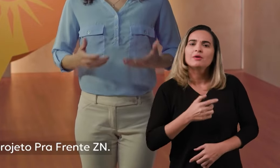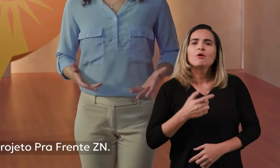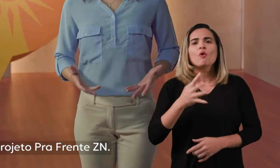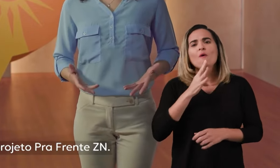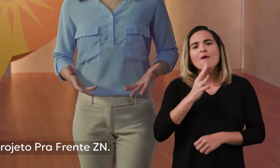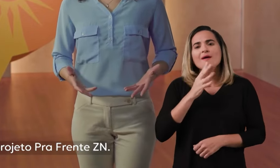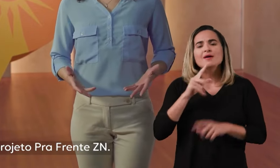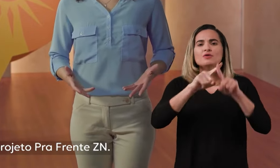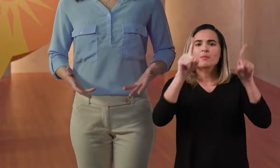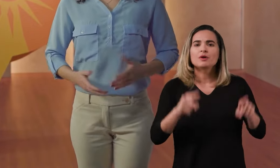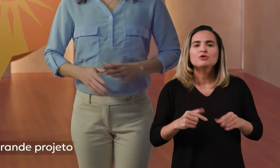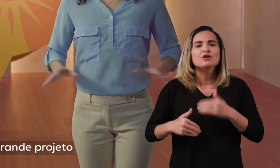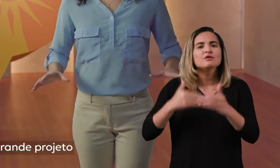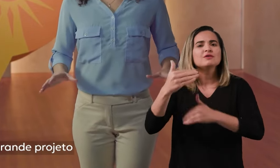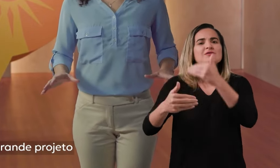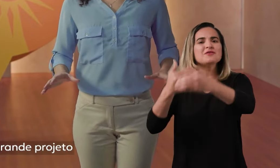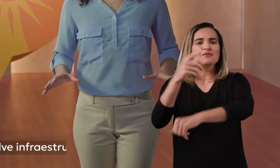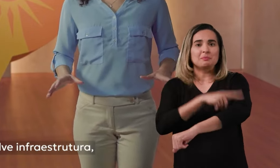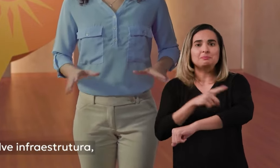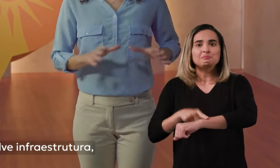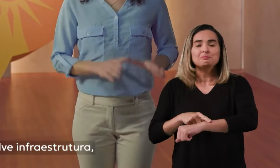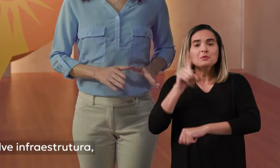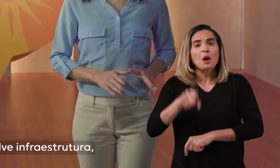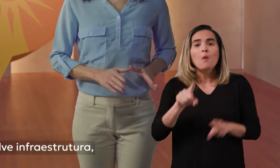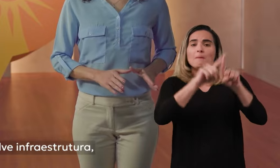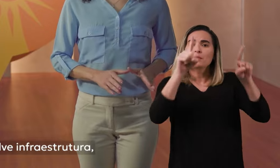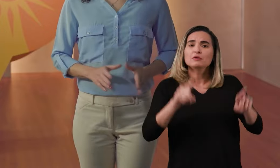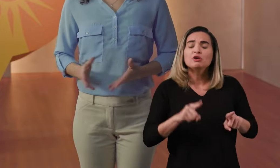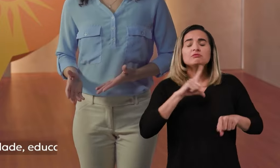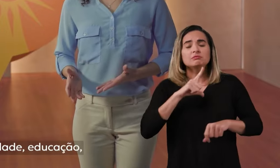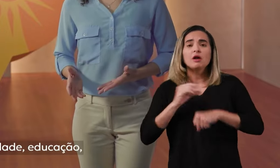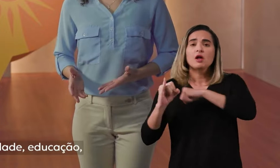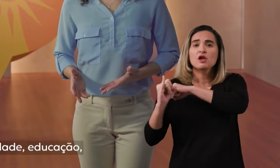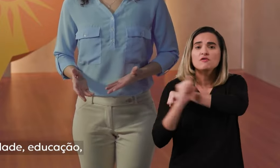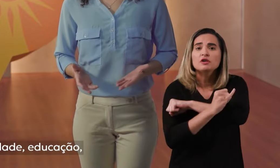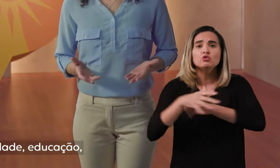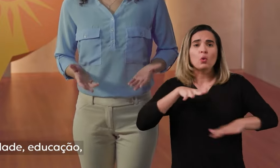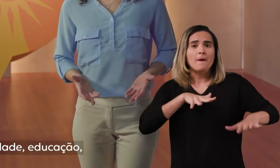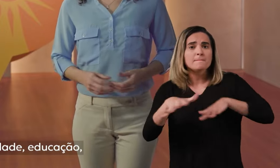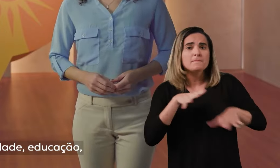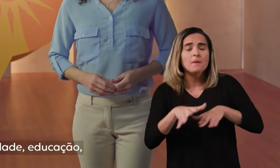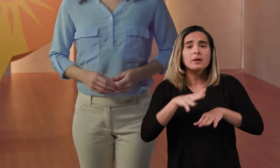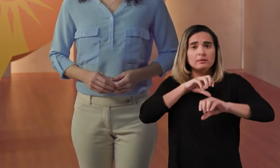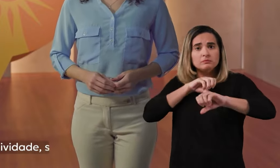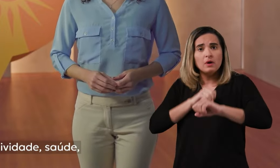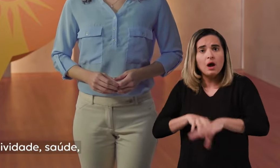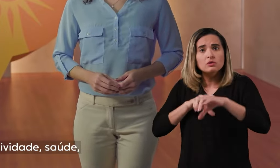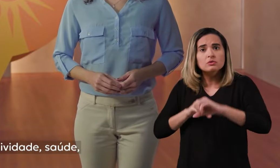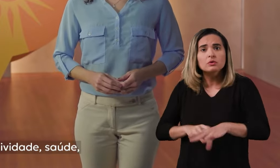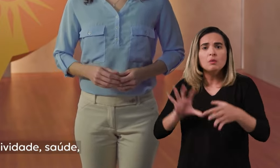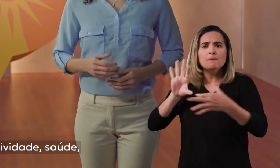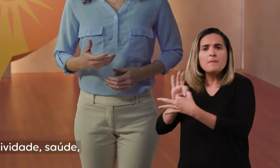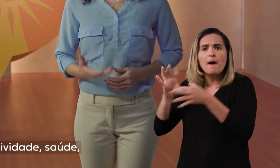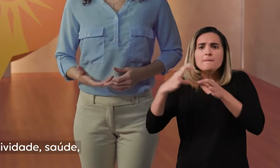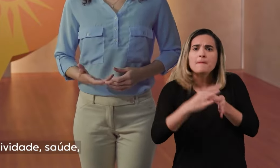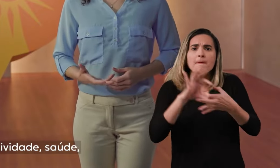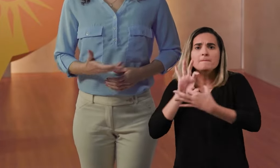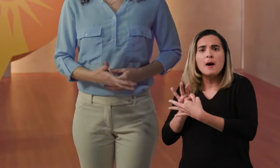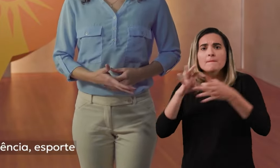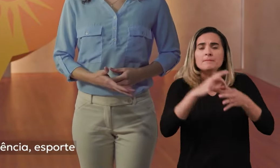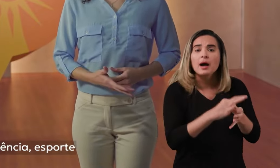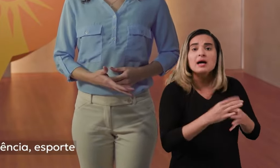Pra Frente ZN, um grande projeto que envolve infraestrutura, mobilidade, educação, conectividade,